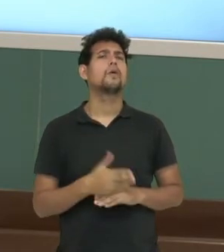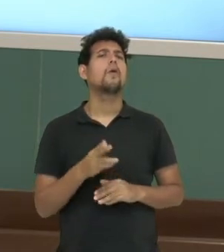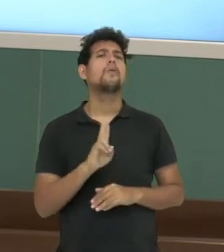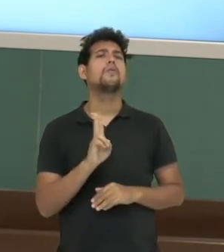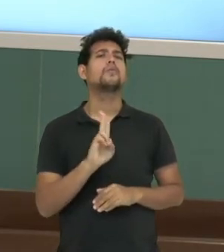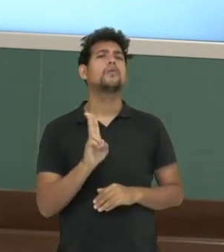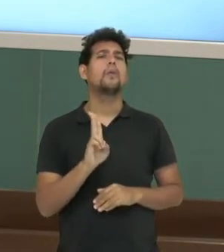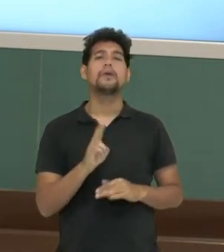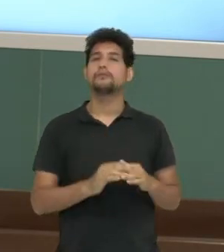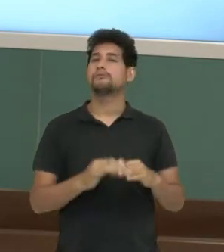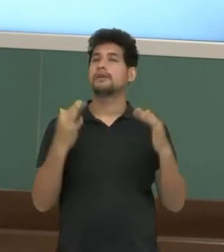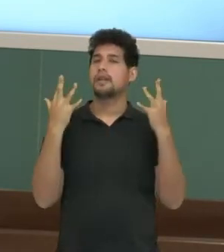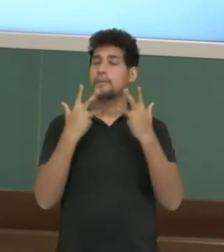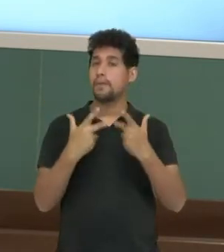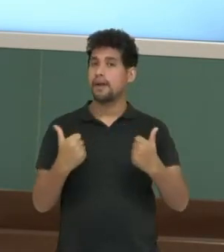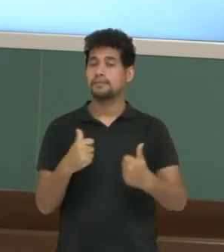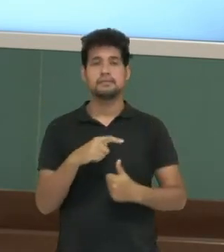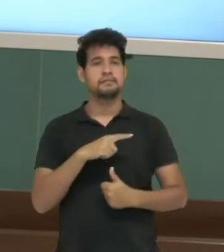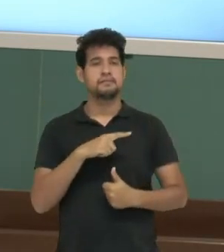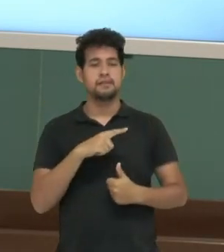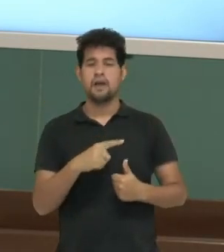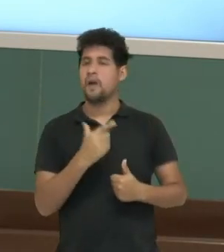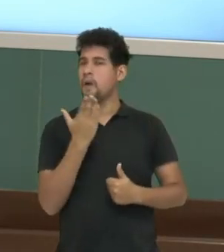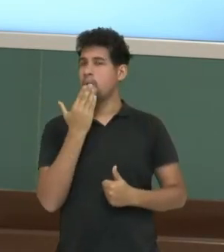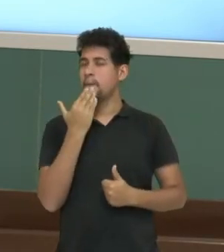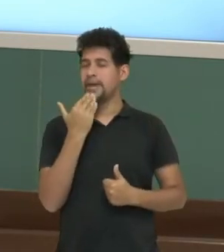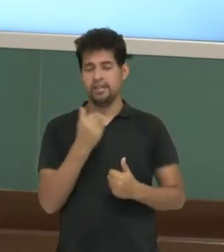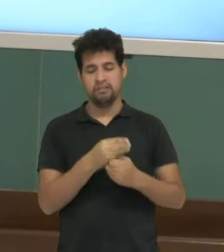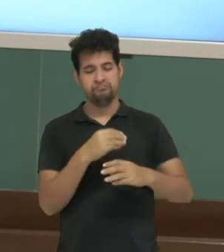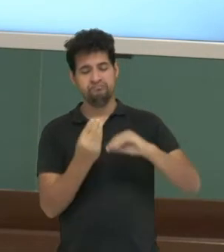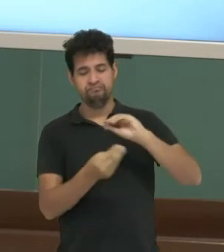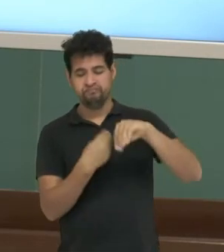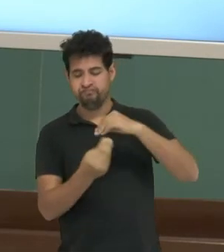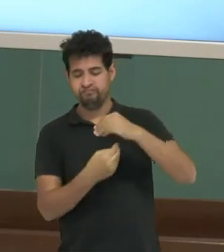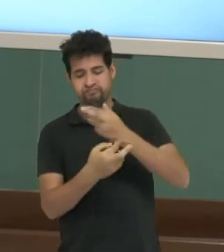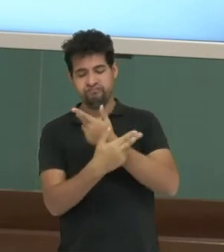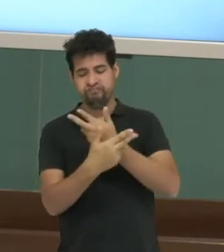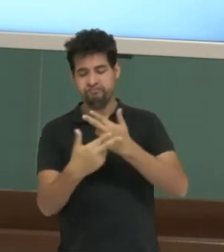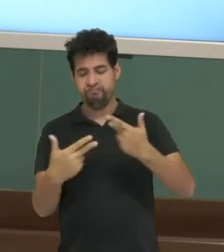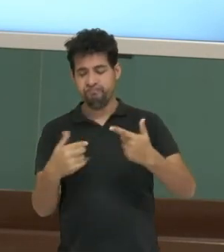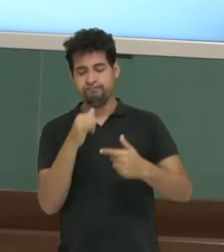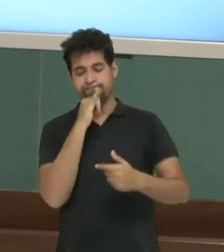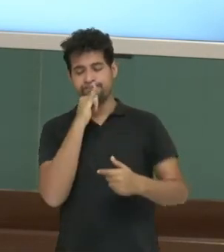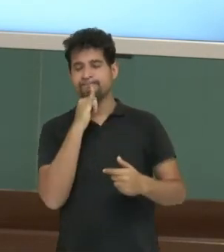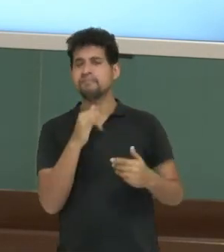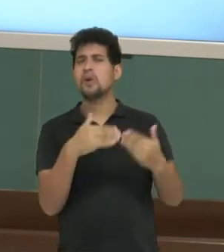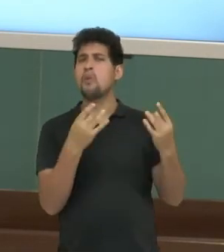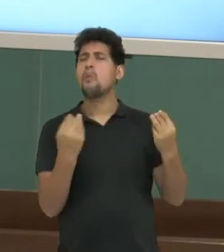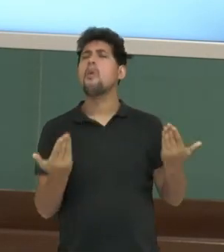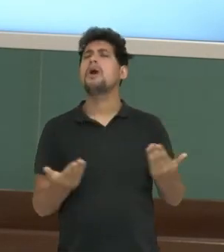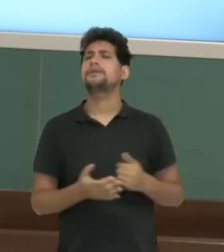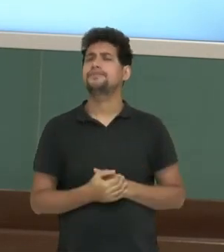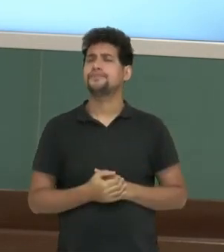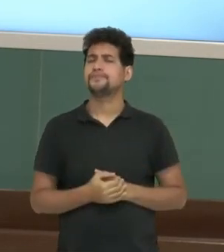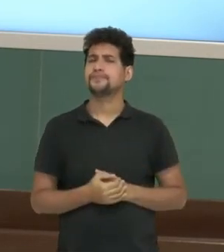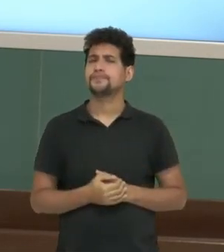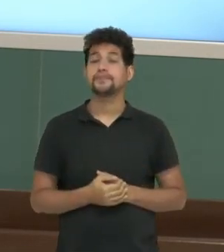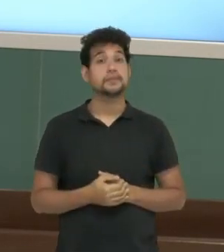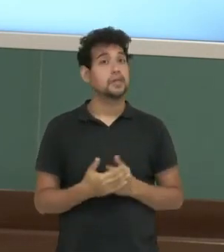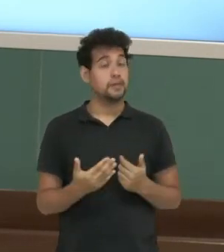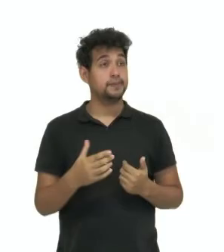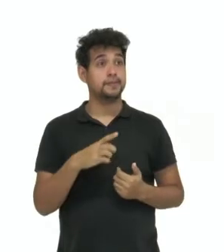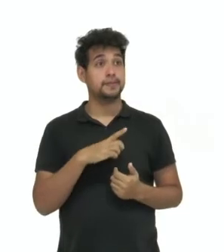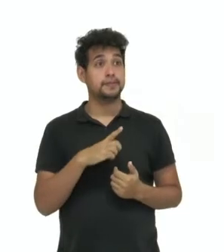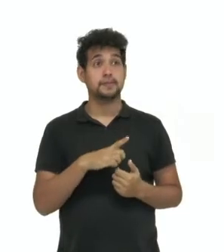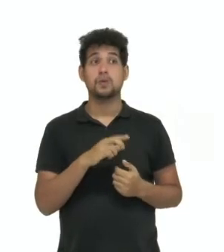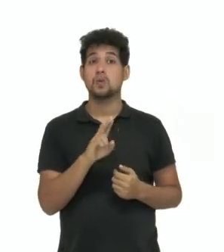chamam os animais que têm um tipo de alimentação bastante variada? Dê exemplos. Então, eles